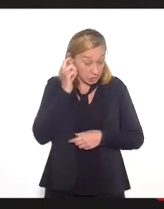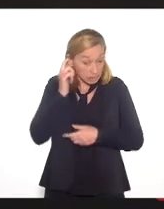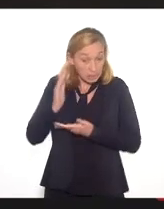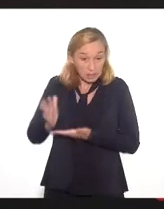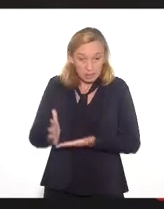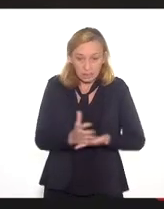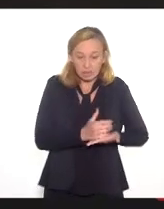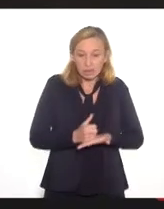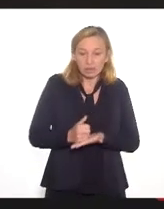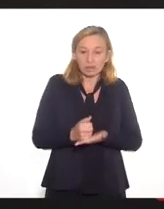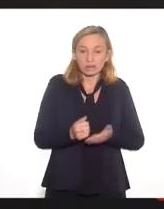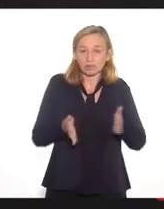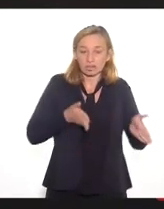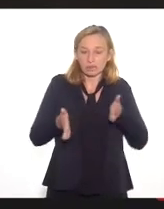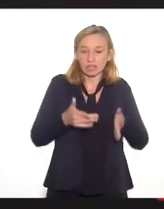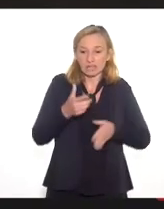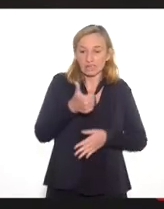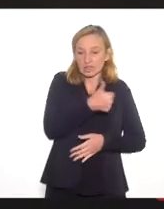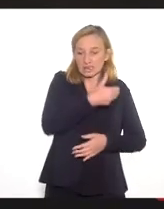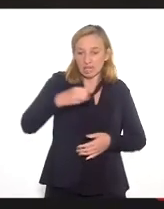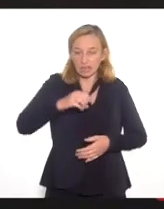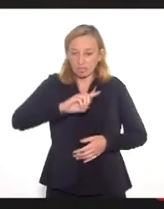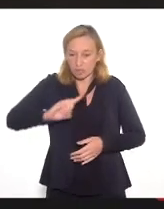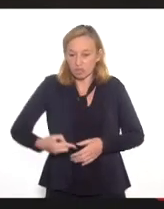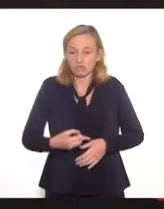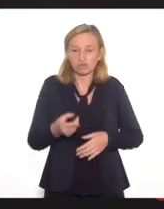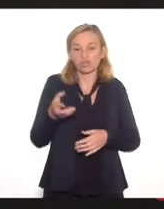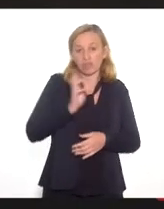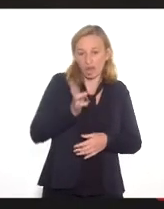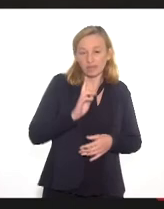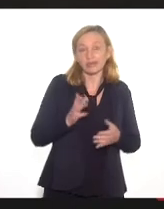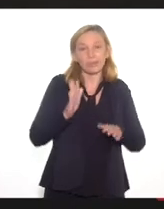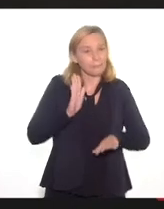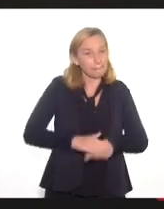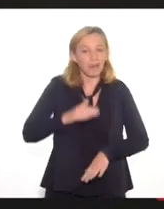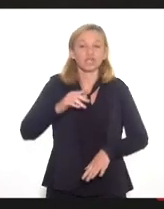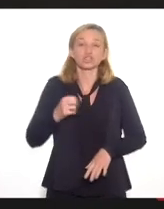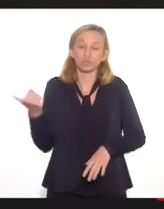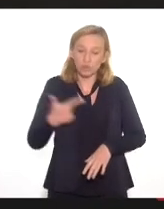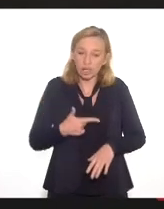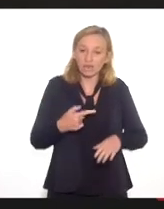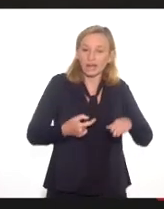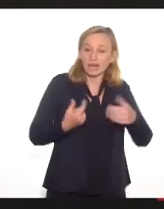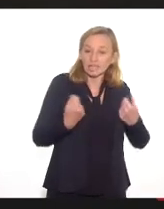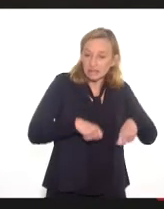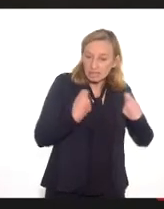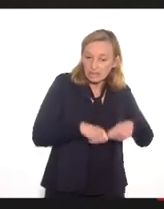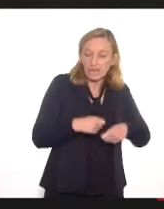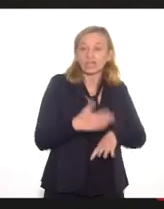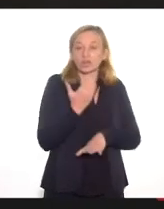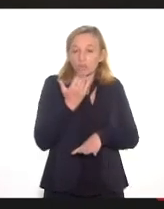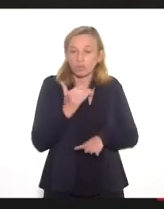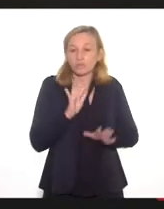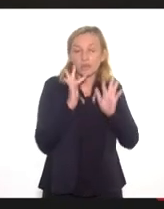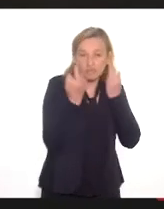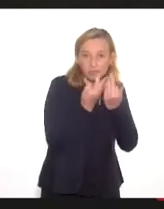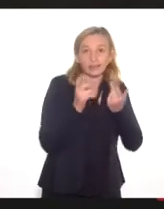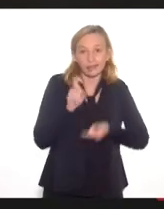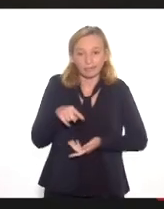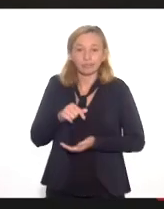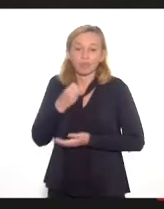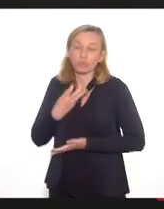todo 100 milhões de reais ou seja é muito aquém da necessidade de investimento de comida para essas famílias